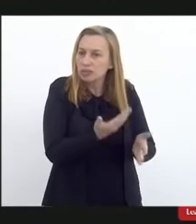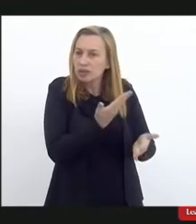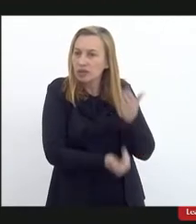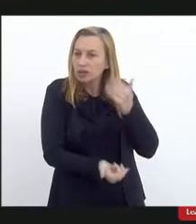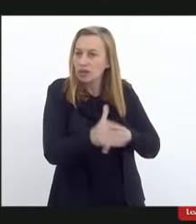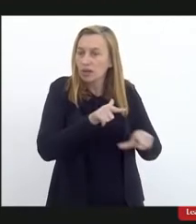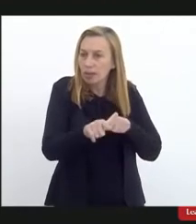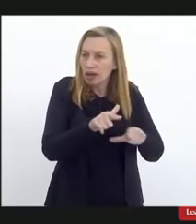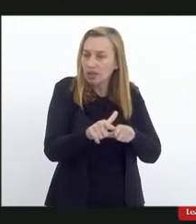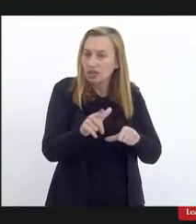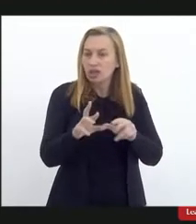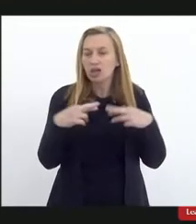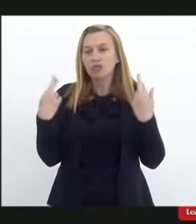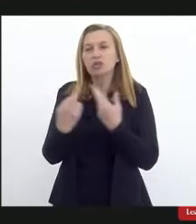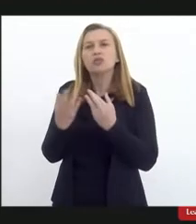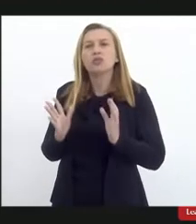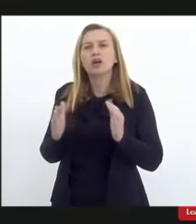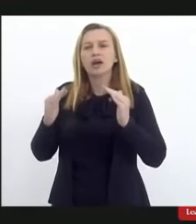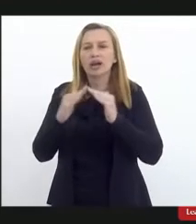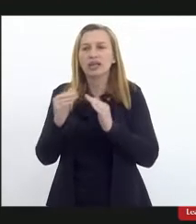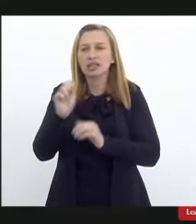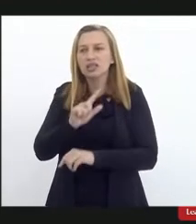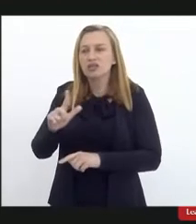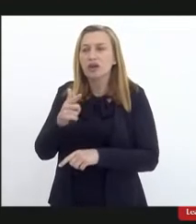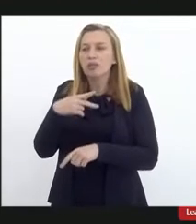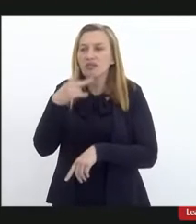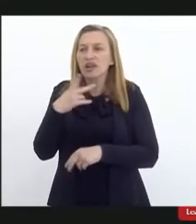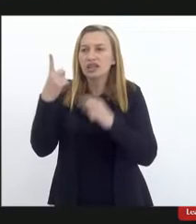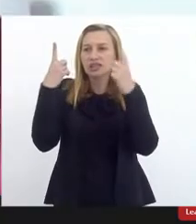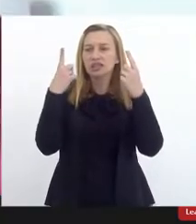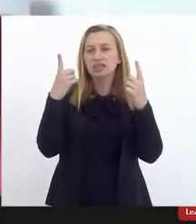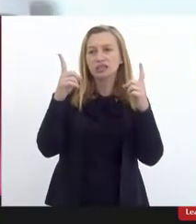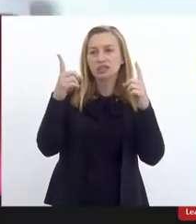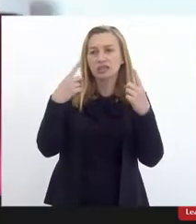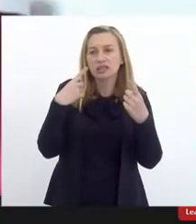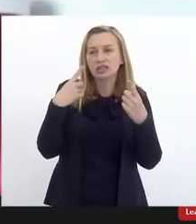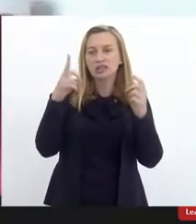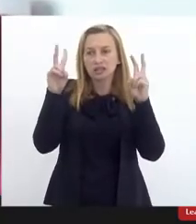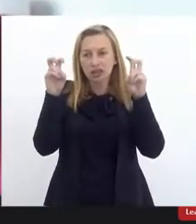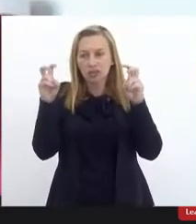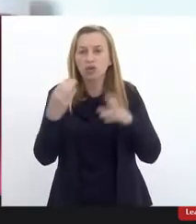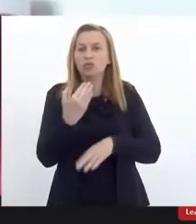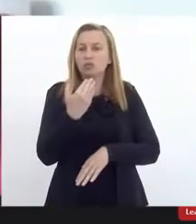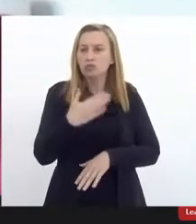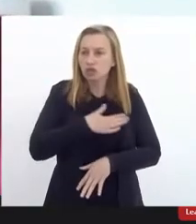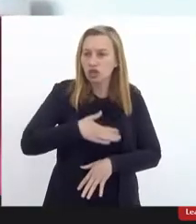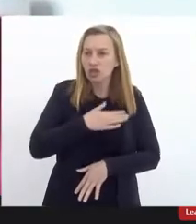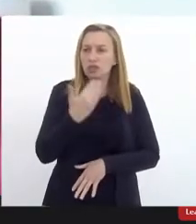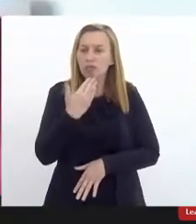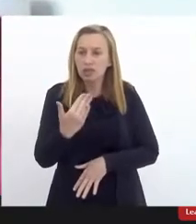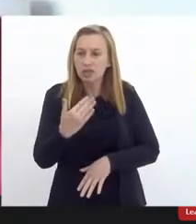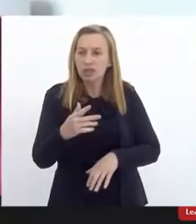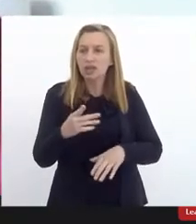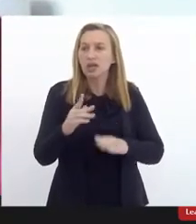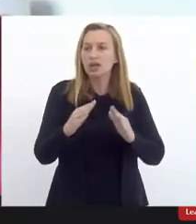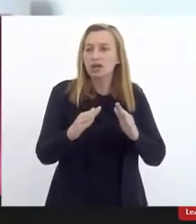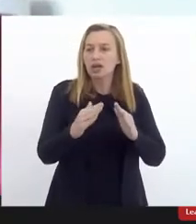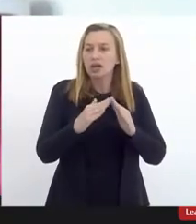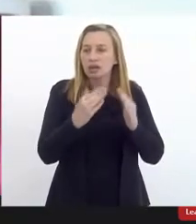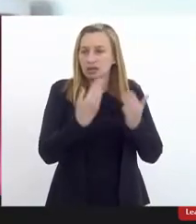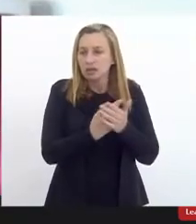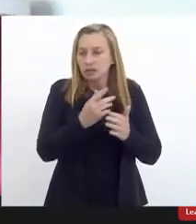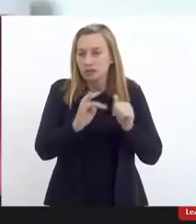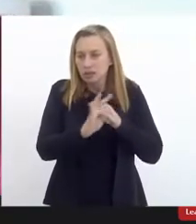a gente chegou a fazer uma reunião com a Casa Civil para tratar desse tema, e gostaria, então, também de pedir que a presidência da FAETEC,